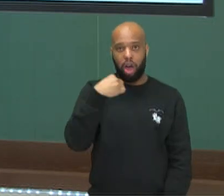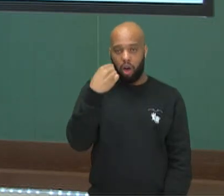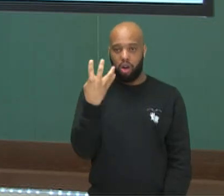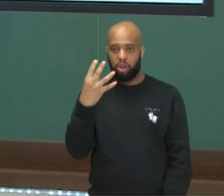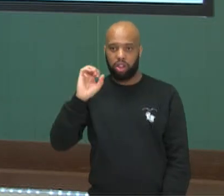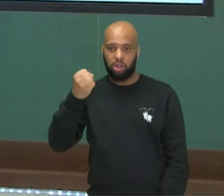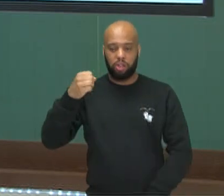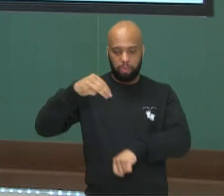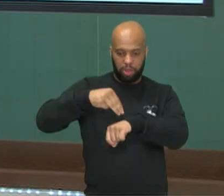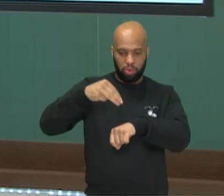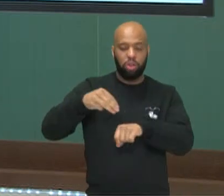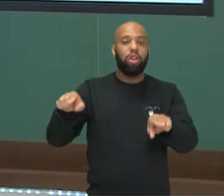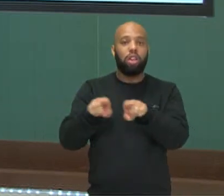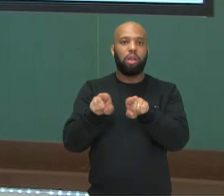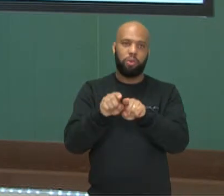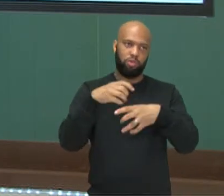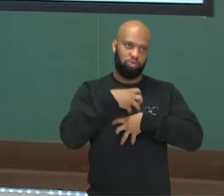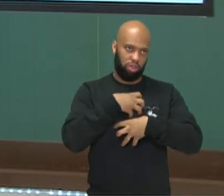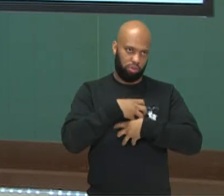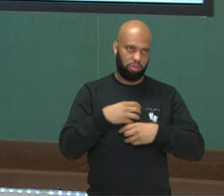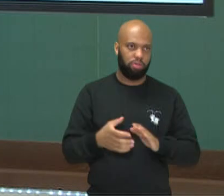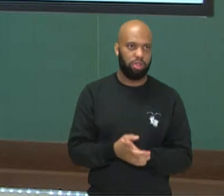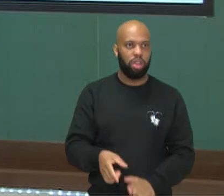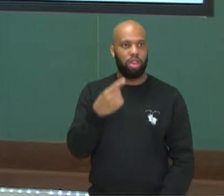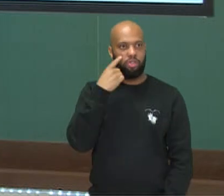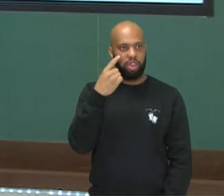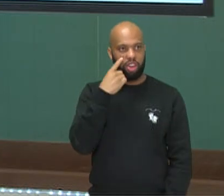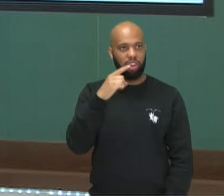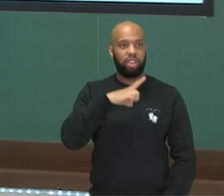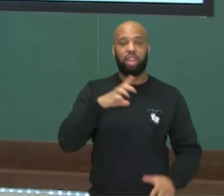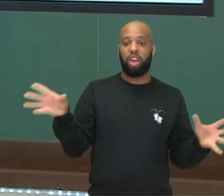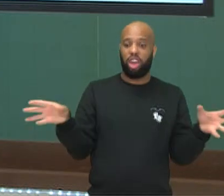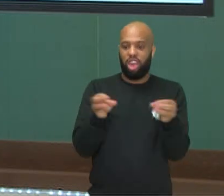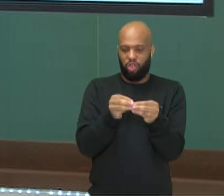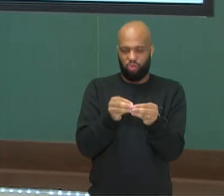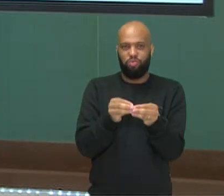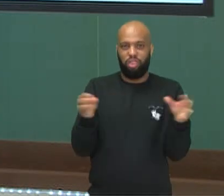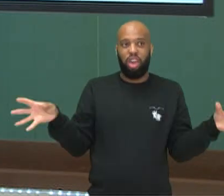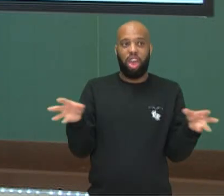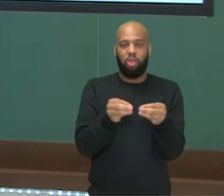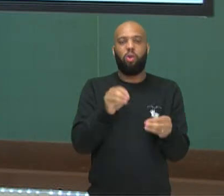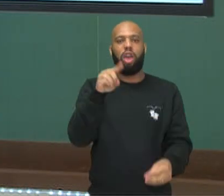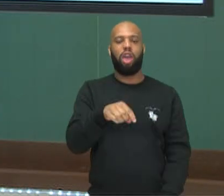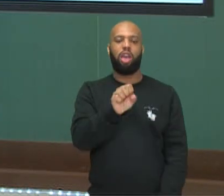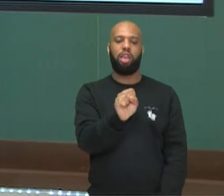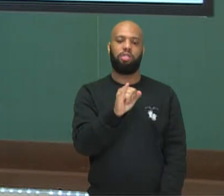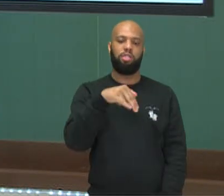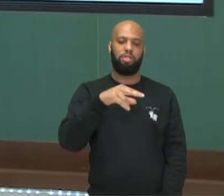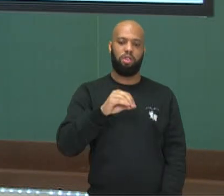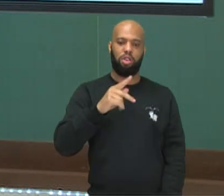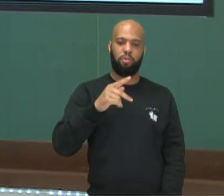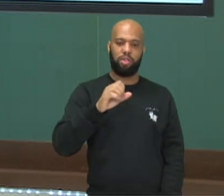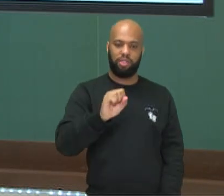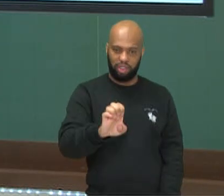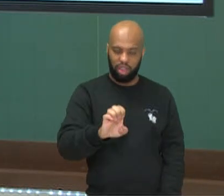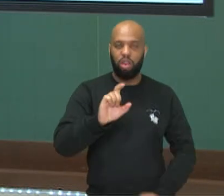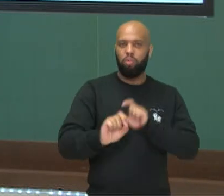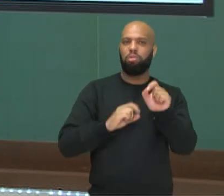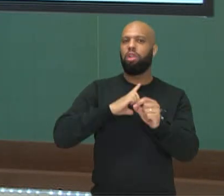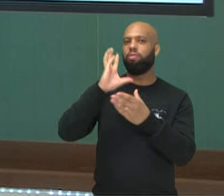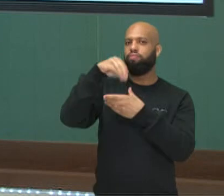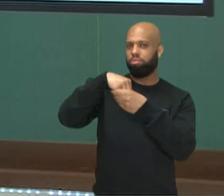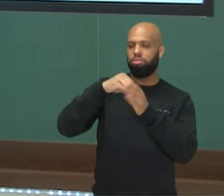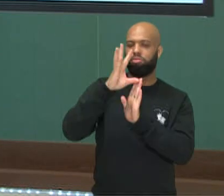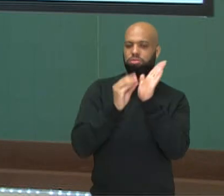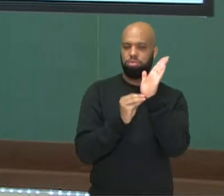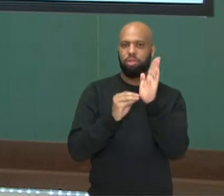48 minutos e o formato. Perceba aqui que tem um breve resumo, né? Uma breve fala do teor, do conteúdo do filme.